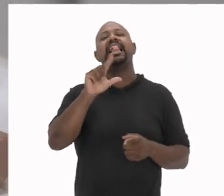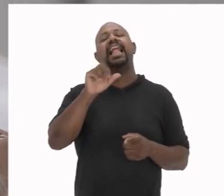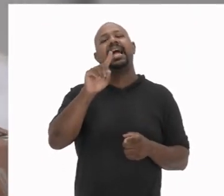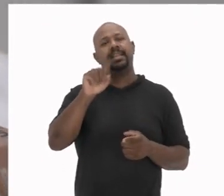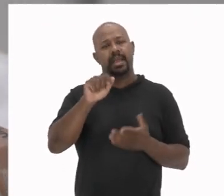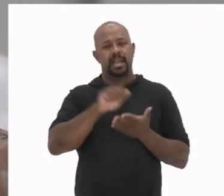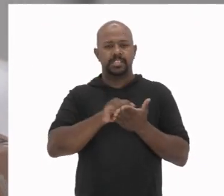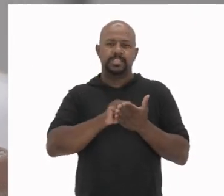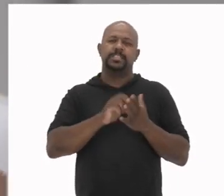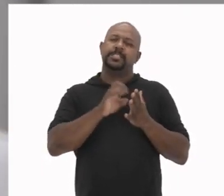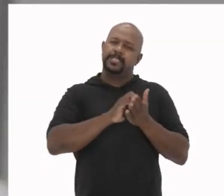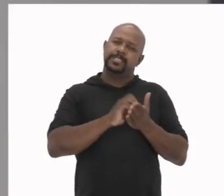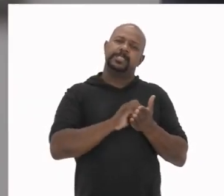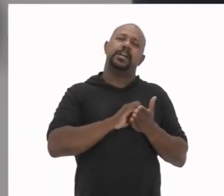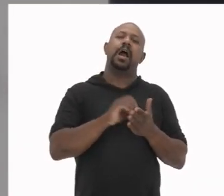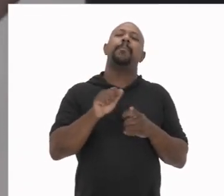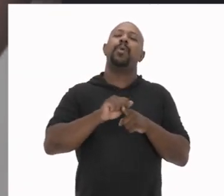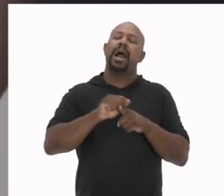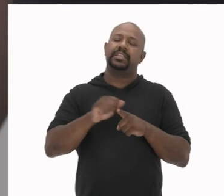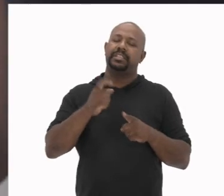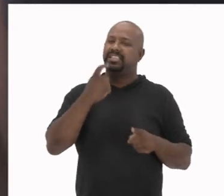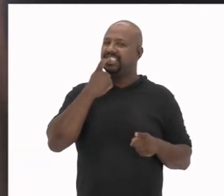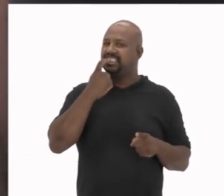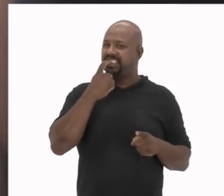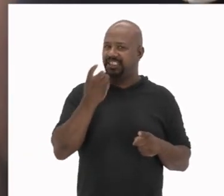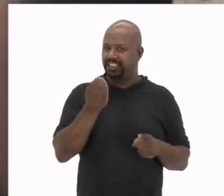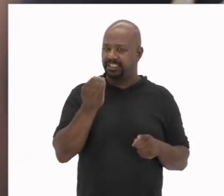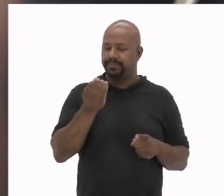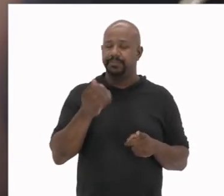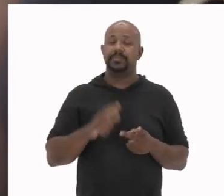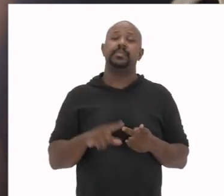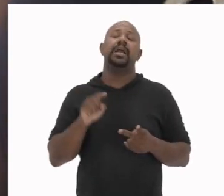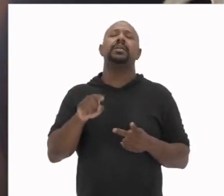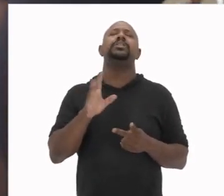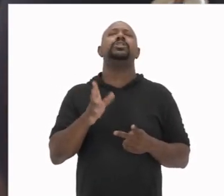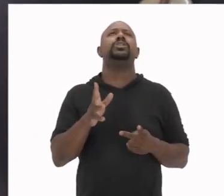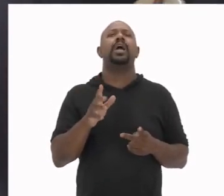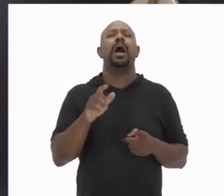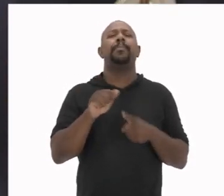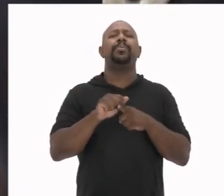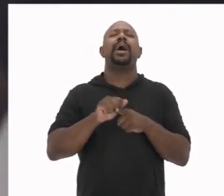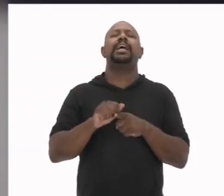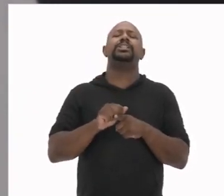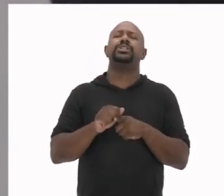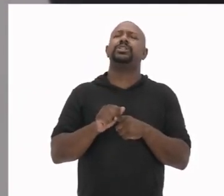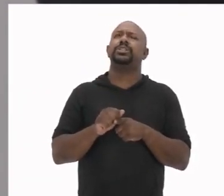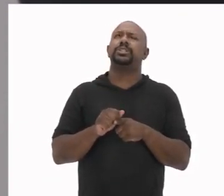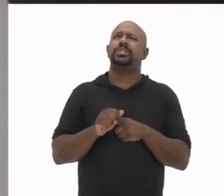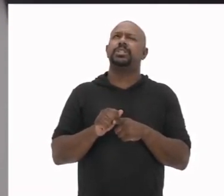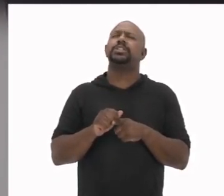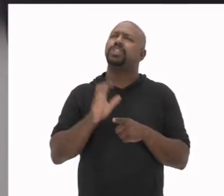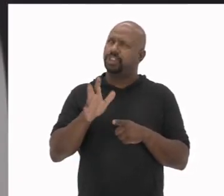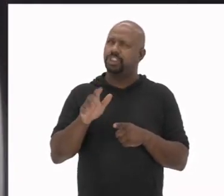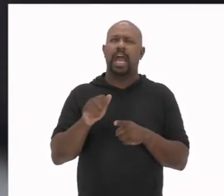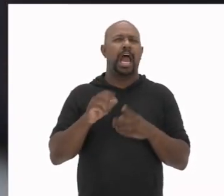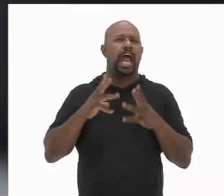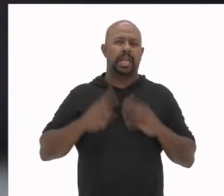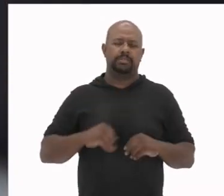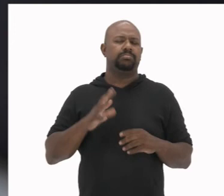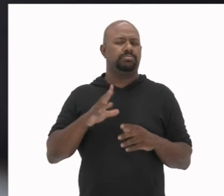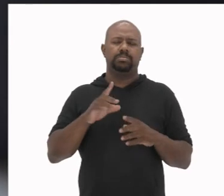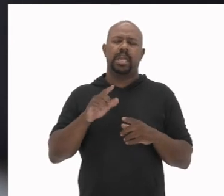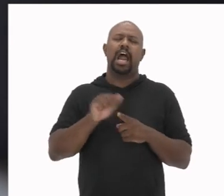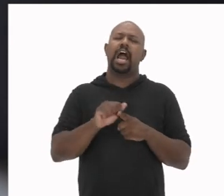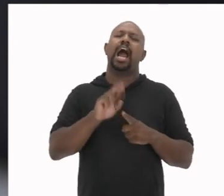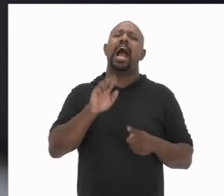borracha, ela pode ser ralada. Mostra uma inteira. Sempre a borracha plástica. É branca. Tá? Aqui já a borracha